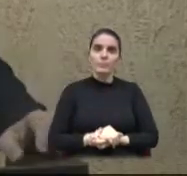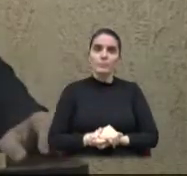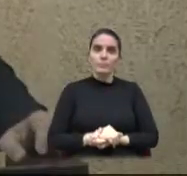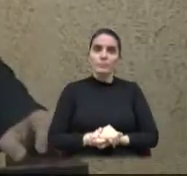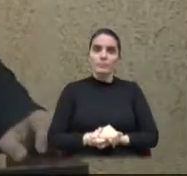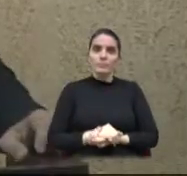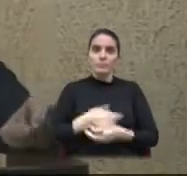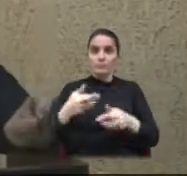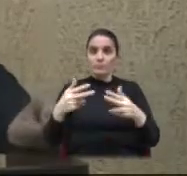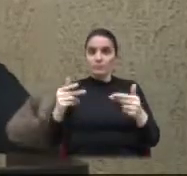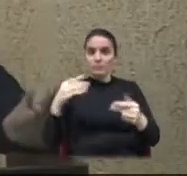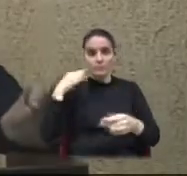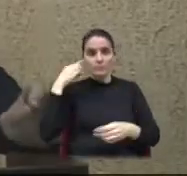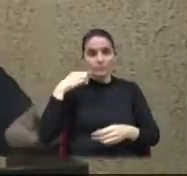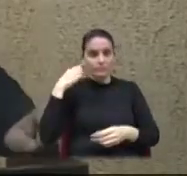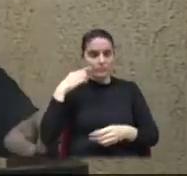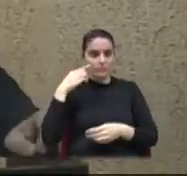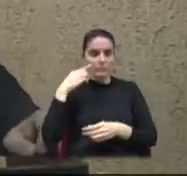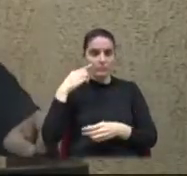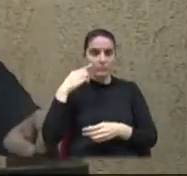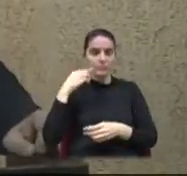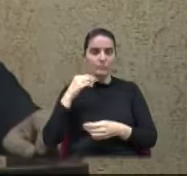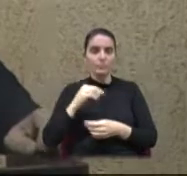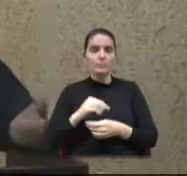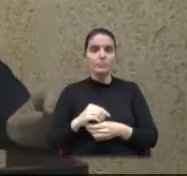Inúmeros advogados poderiam lastrear